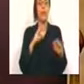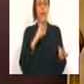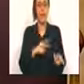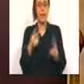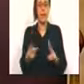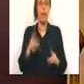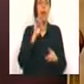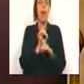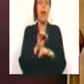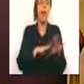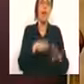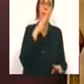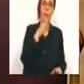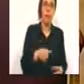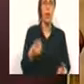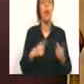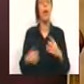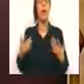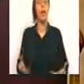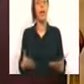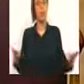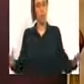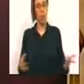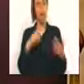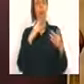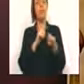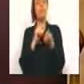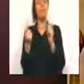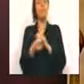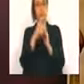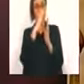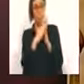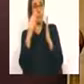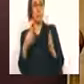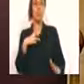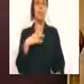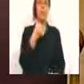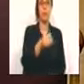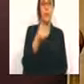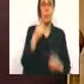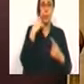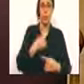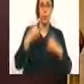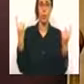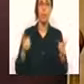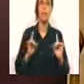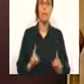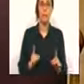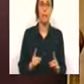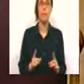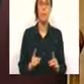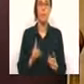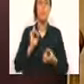do que passado fazemos referência para aquilo que é a atualidade e com a transformação de paradigma que o Portugal 2020 trouxe, exatamente a ser